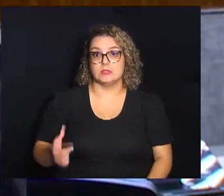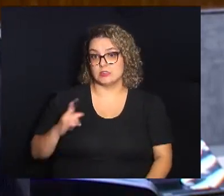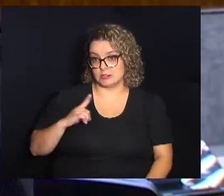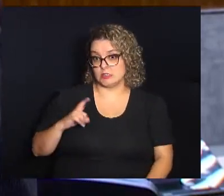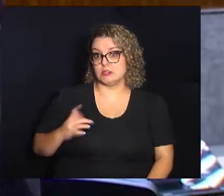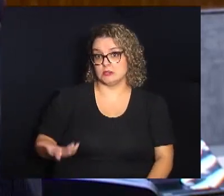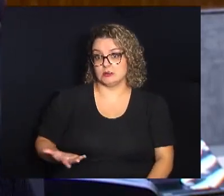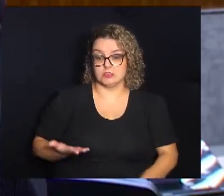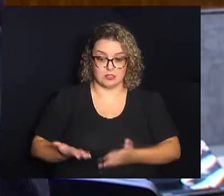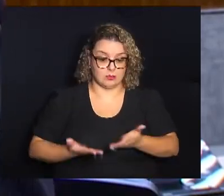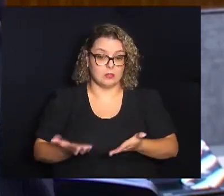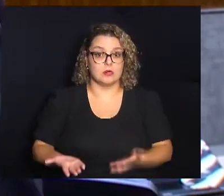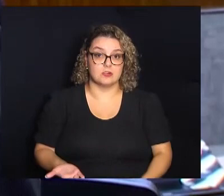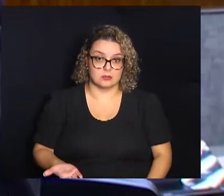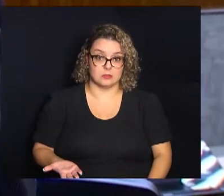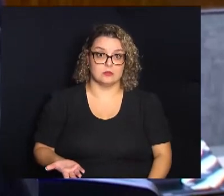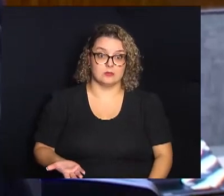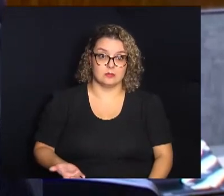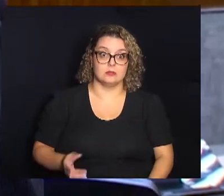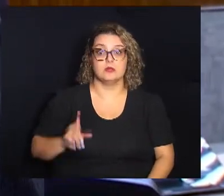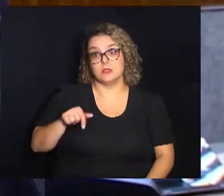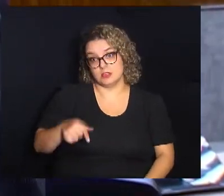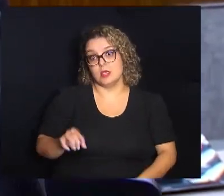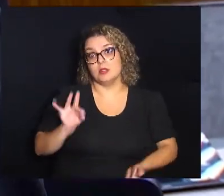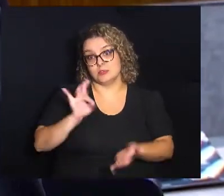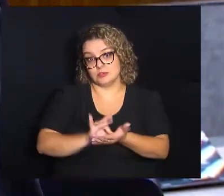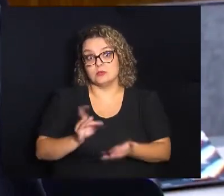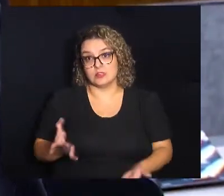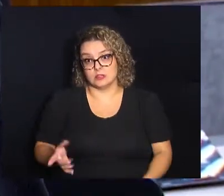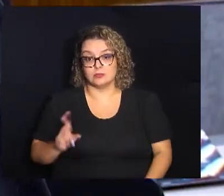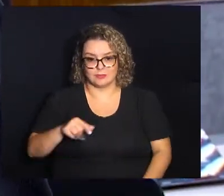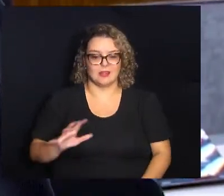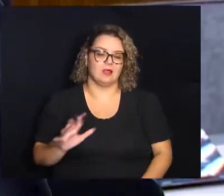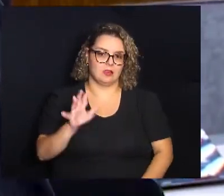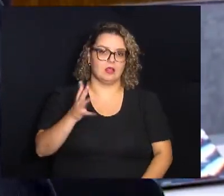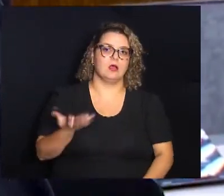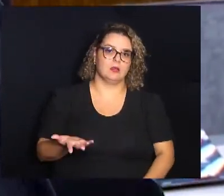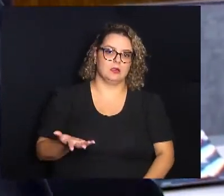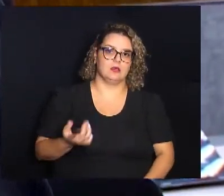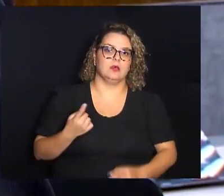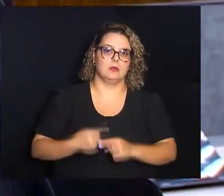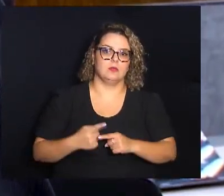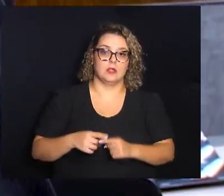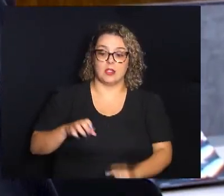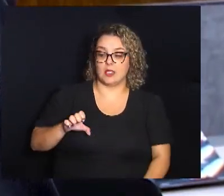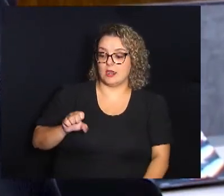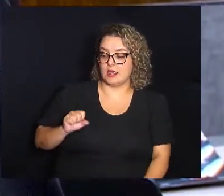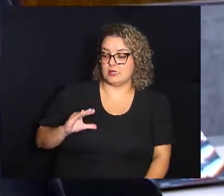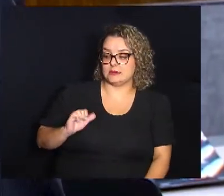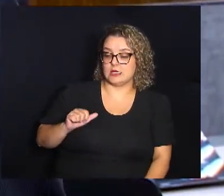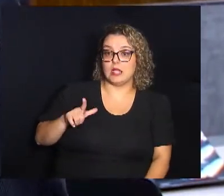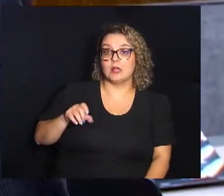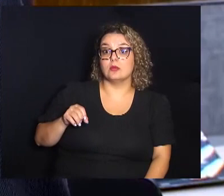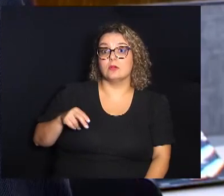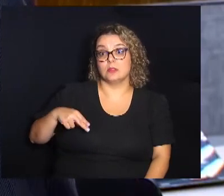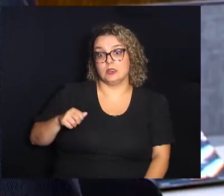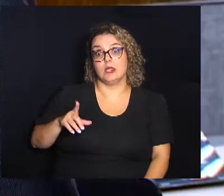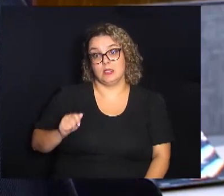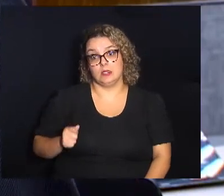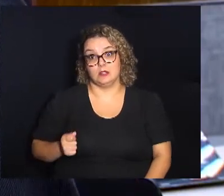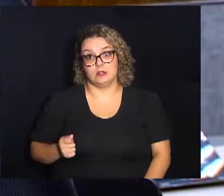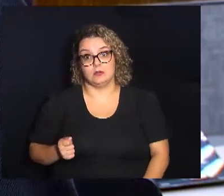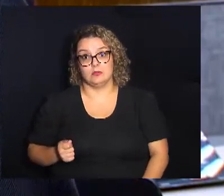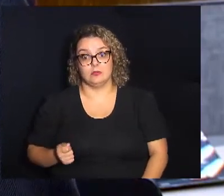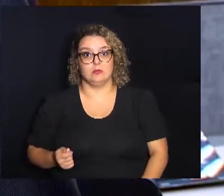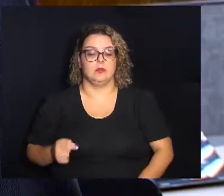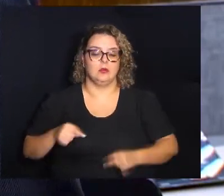são cuidados. E a tarifa, de fato, ela acaba sendo muito cara, porque ela é escalonada aqui na cidade de Campinas. A determinado metro